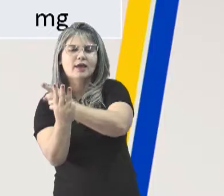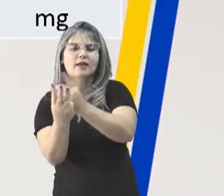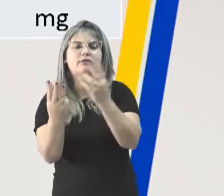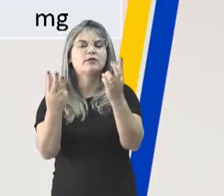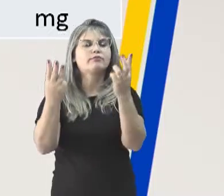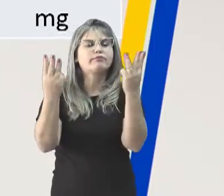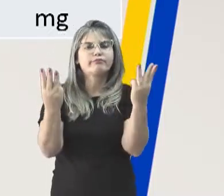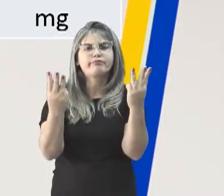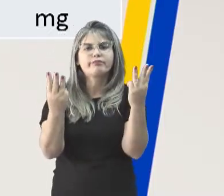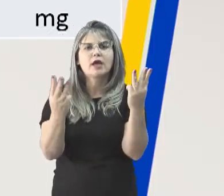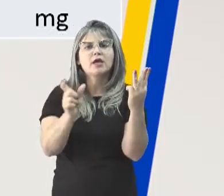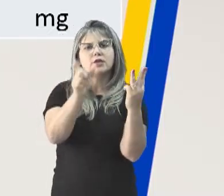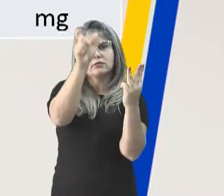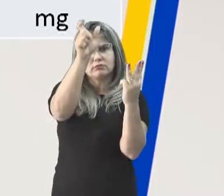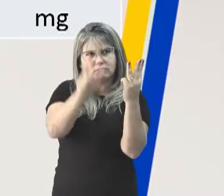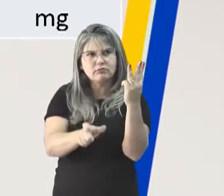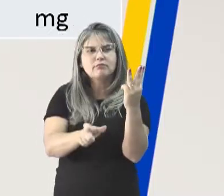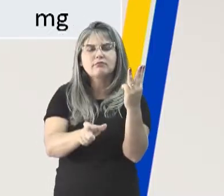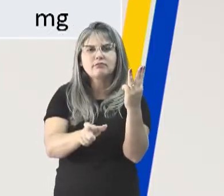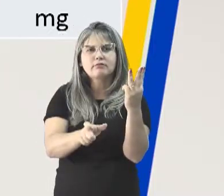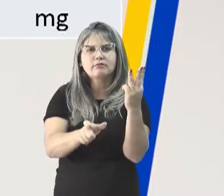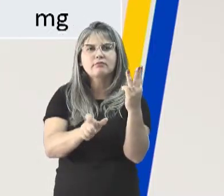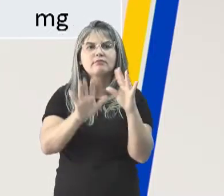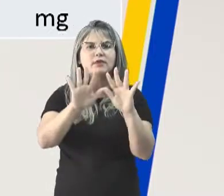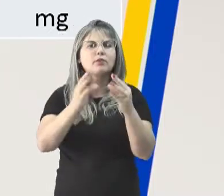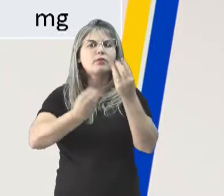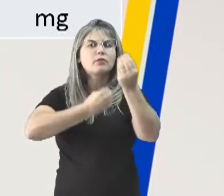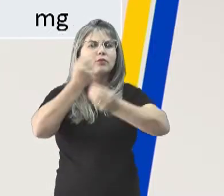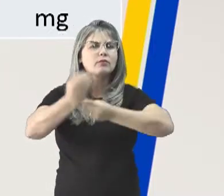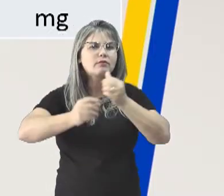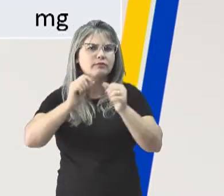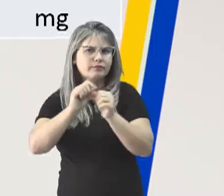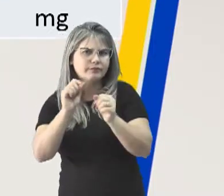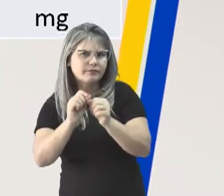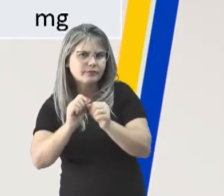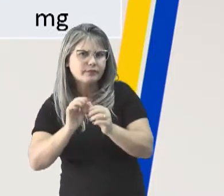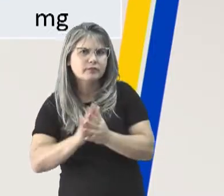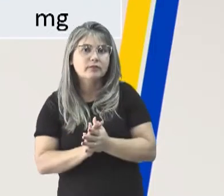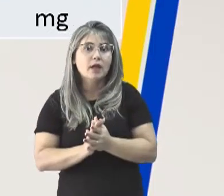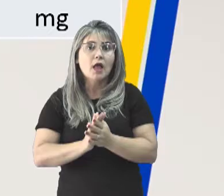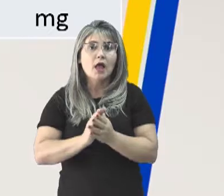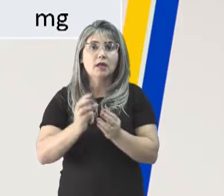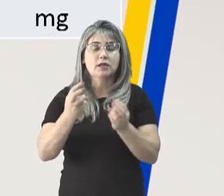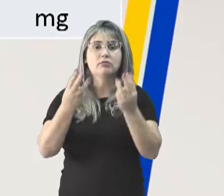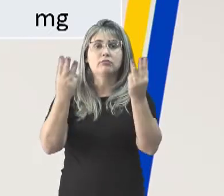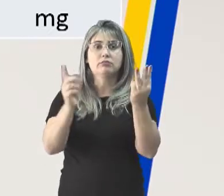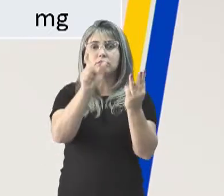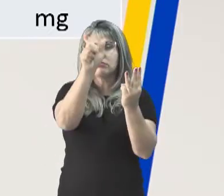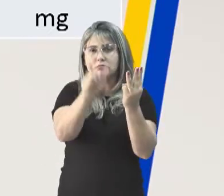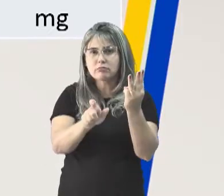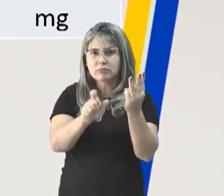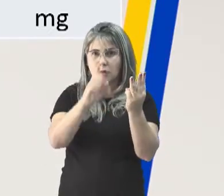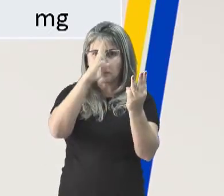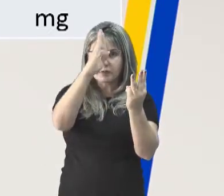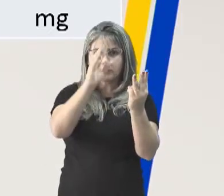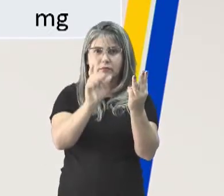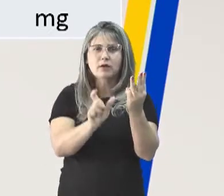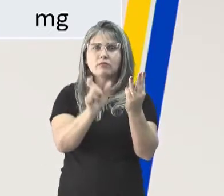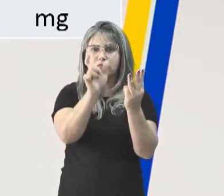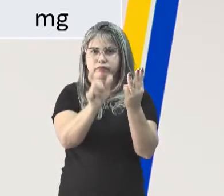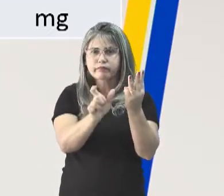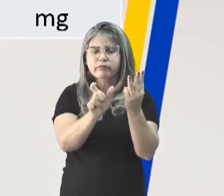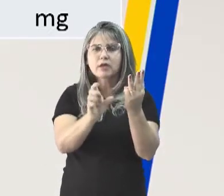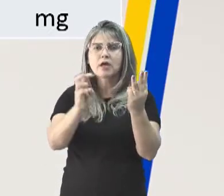que vem de centésimo e mili, que vem de milésimo. E aí o segredo para você fazer essa transformação de